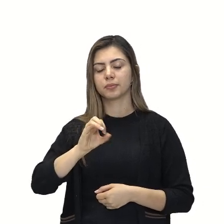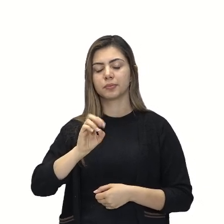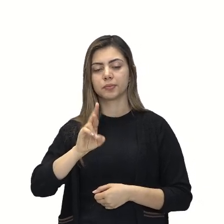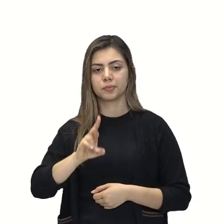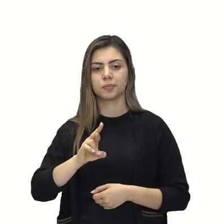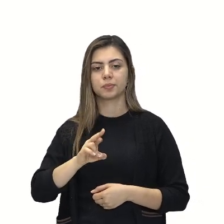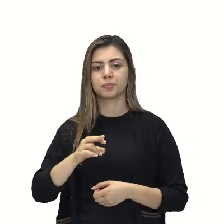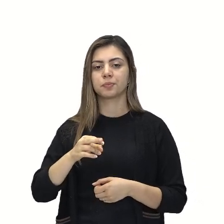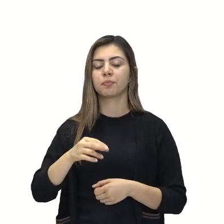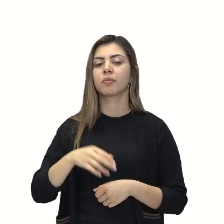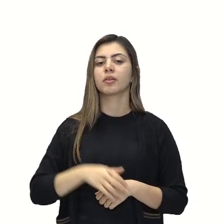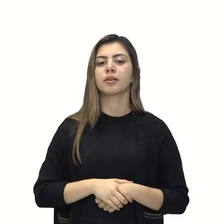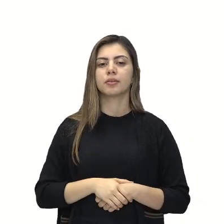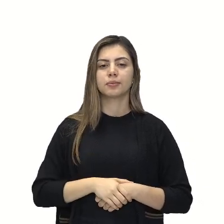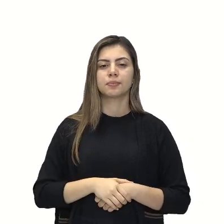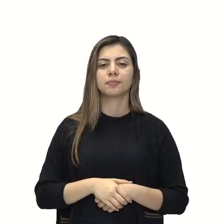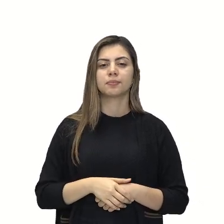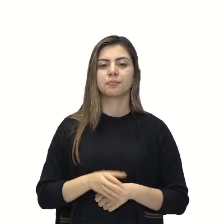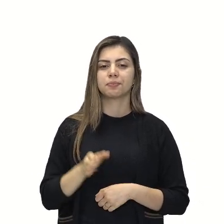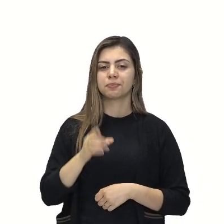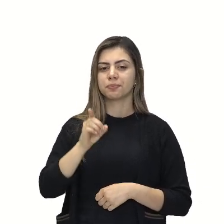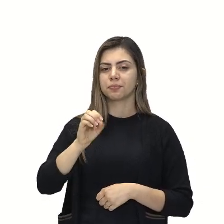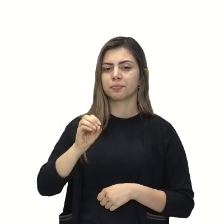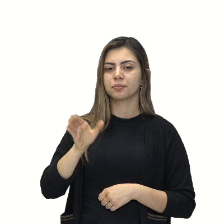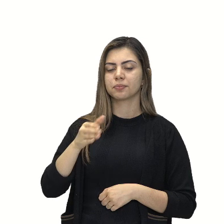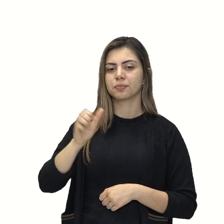do Amazonas,